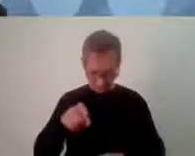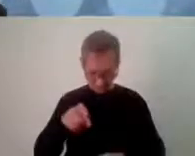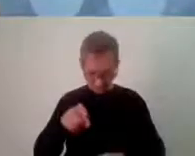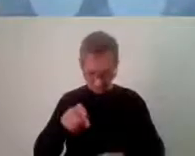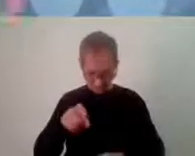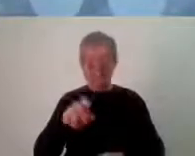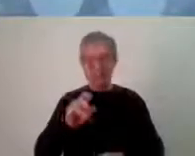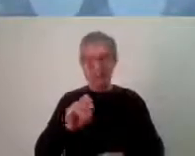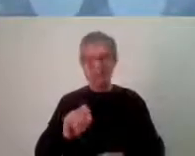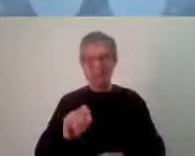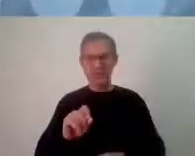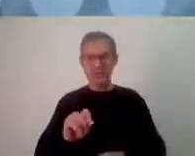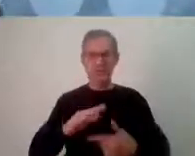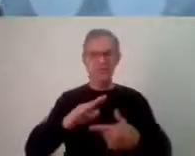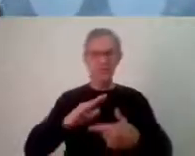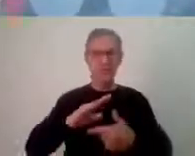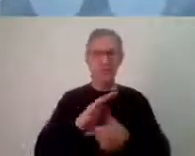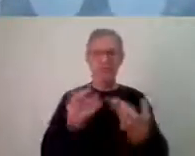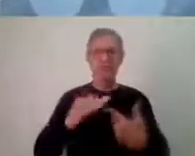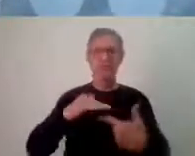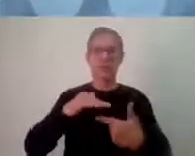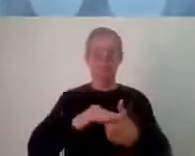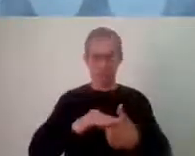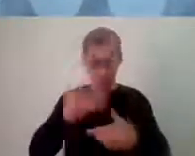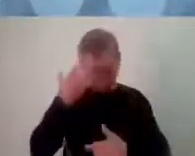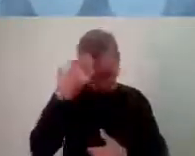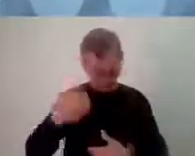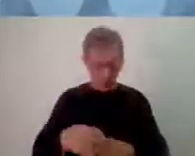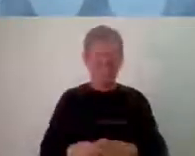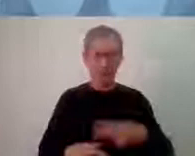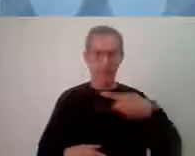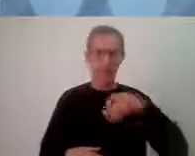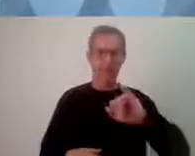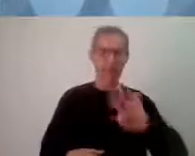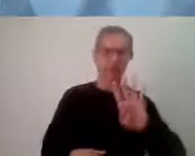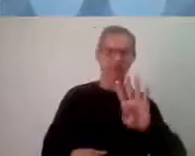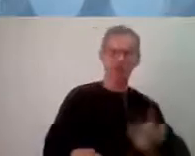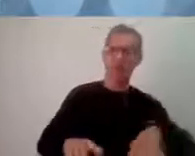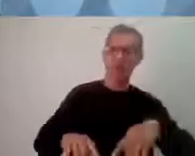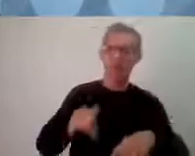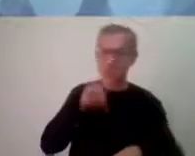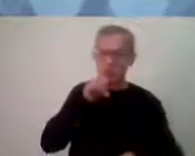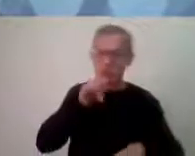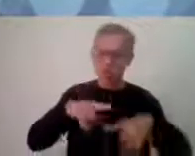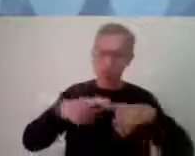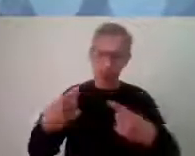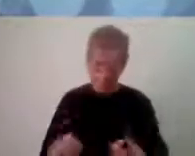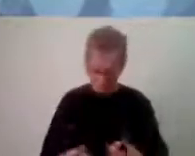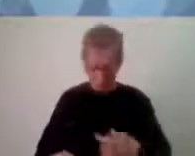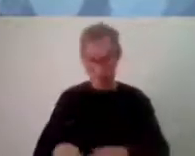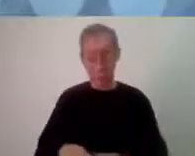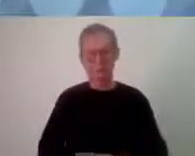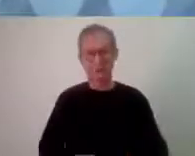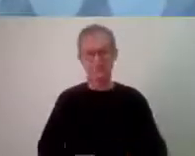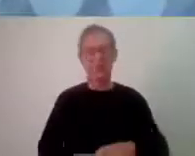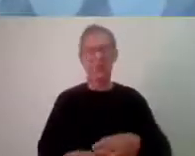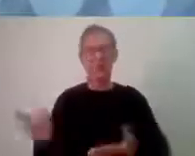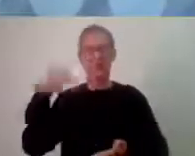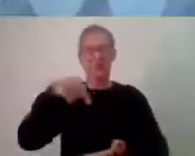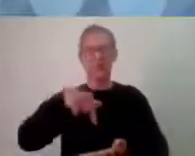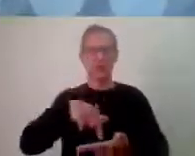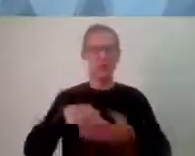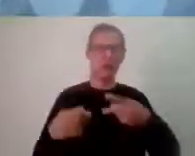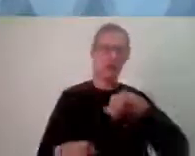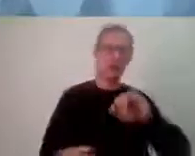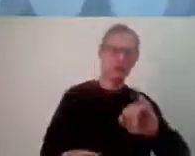tal forma que seno seja igual a cosseno. Esse é fácil, é π sobre 4, naquele caso ali. Então, naquele ponto, π sobre 4,